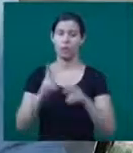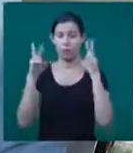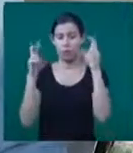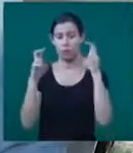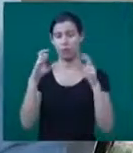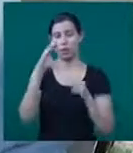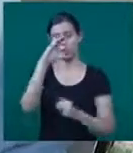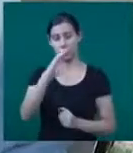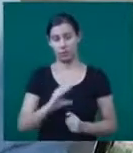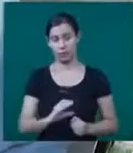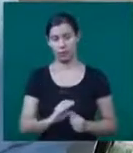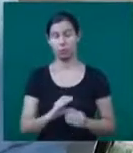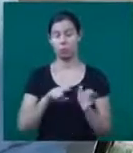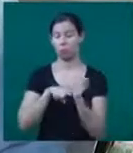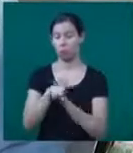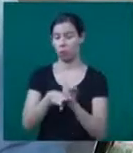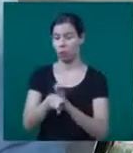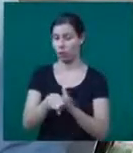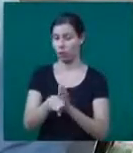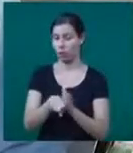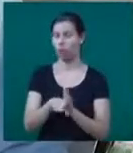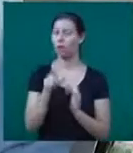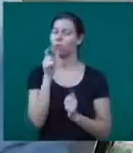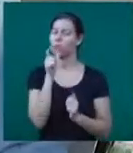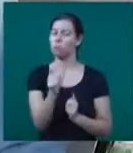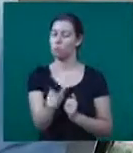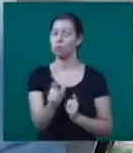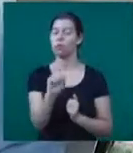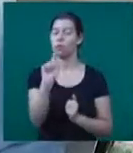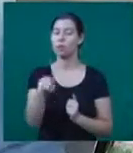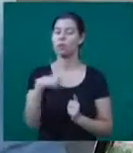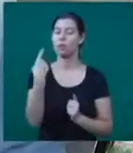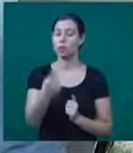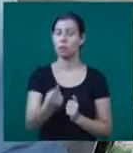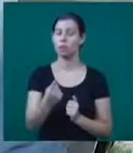cidadania. Aí eles pesquisaram a palavra e